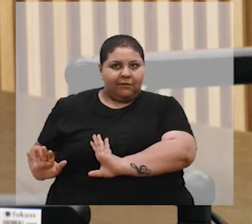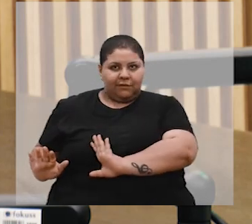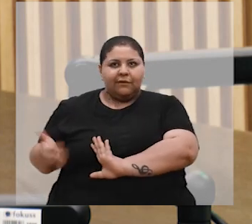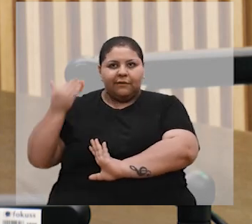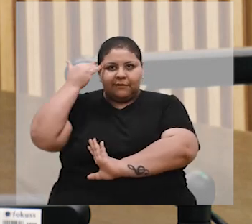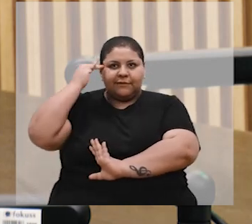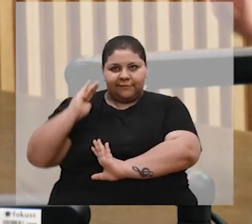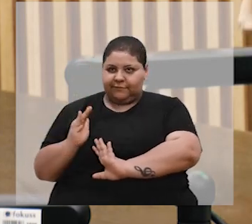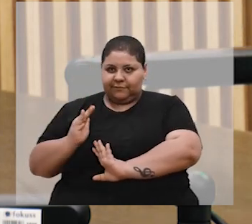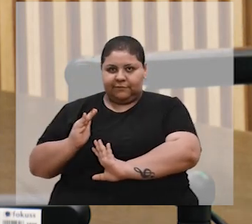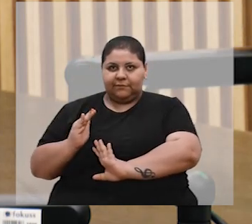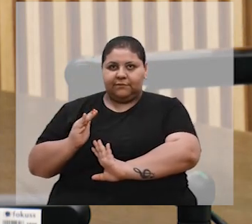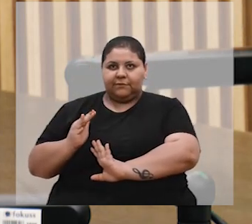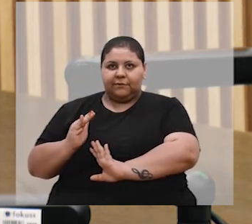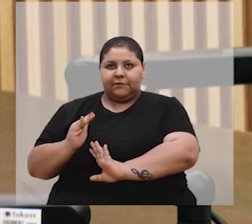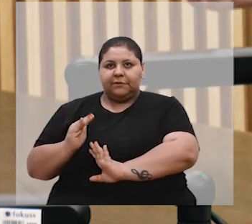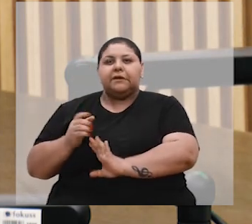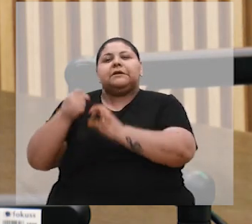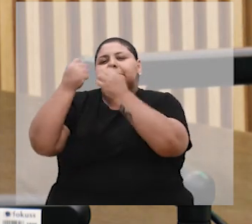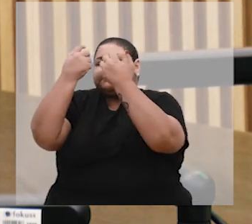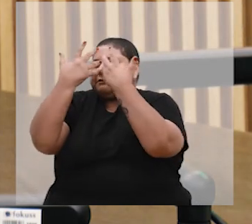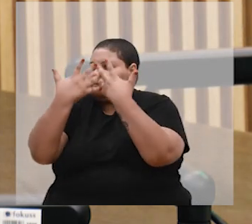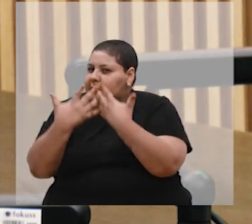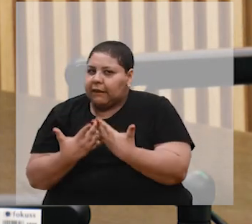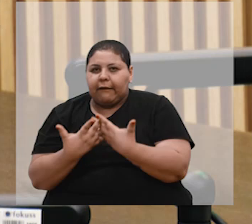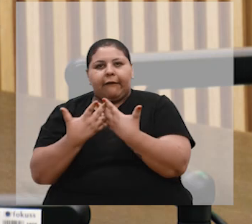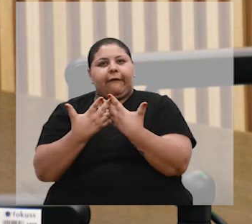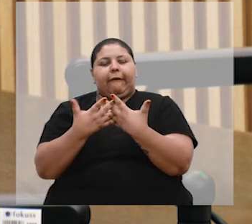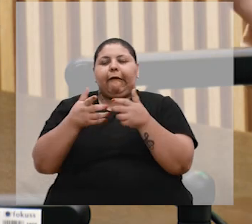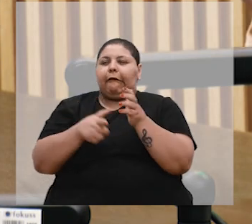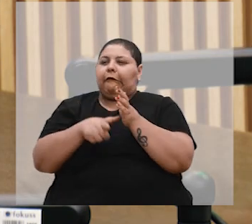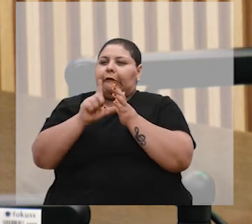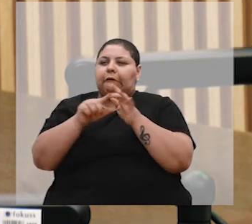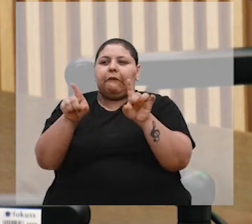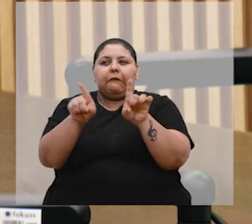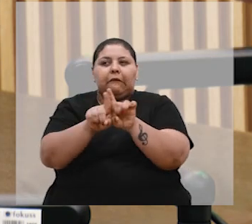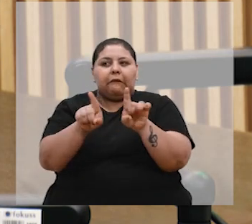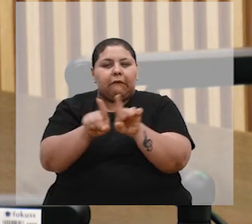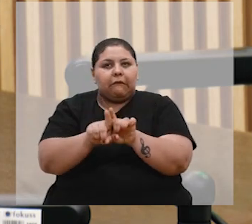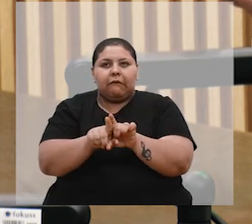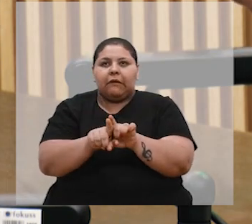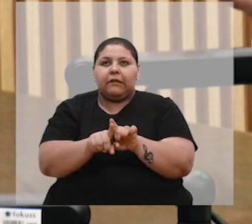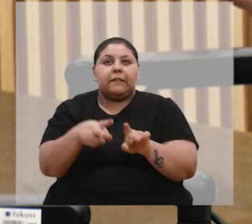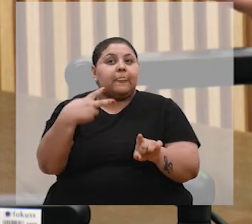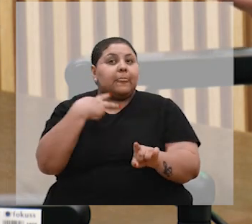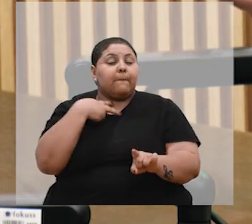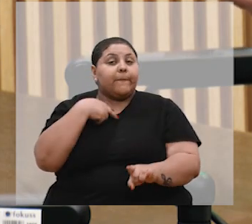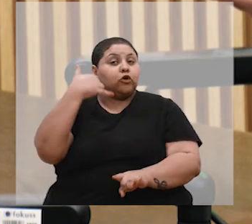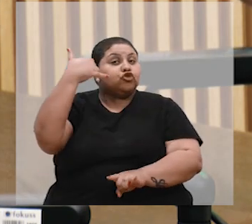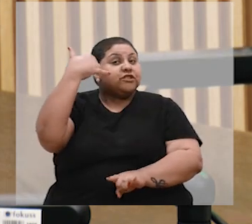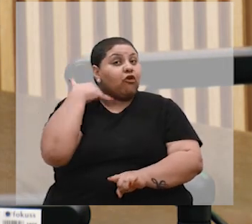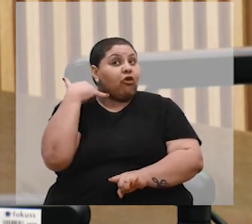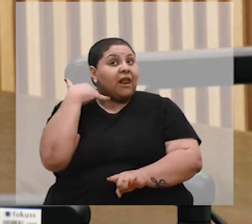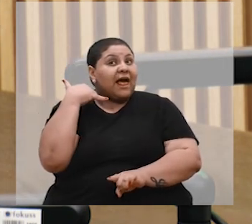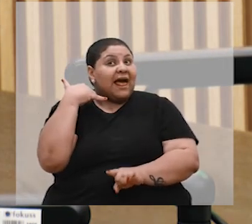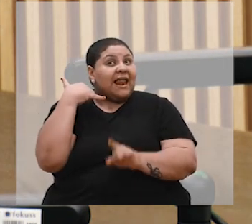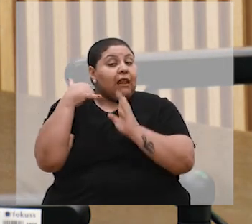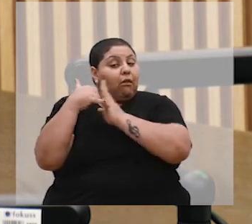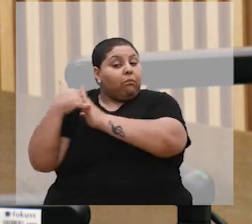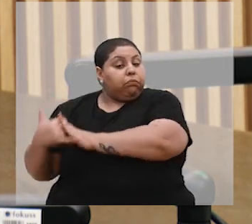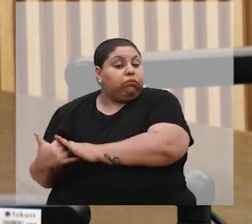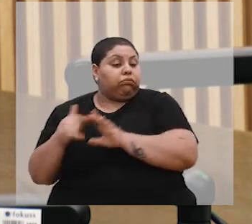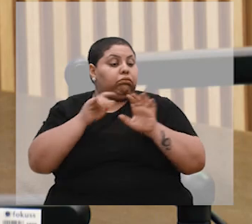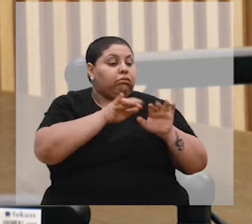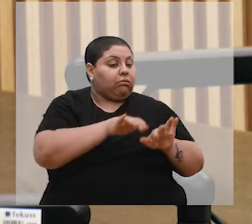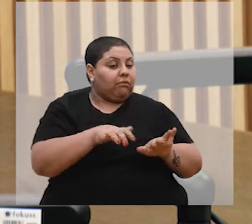sigilo. Então, não ir, isso foi até explicado em alguns episódios anteriores, né? Não ir com o celular para votar é uma forma